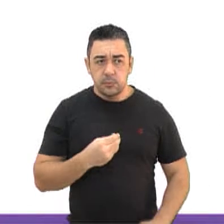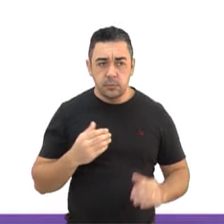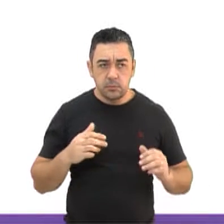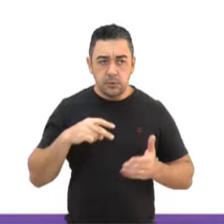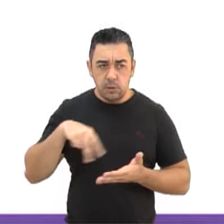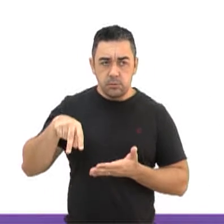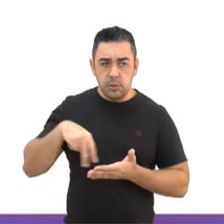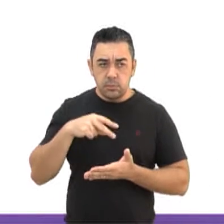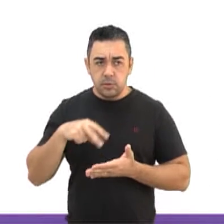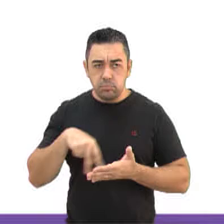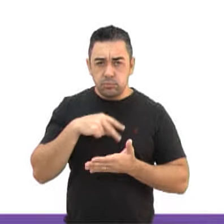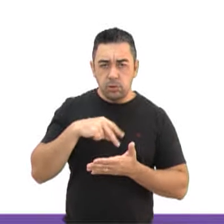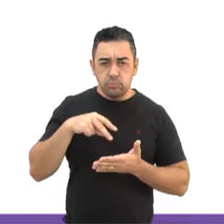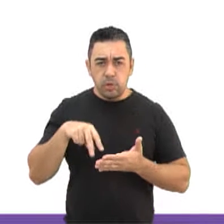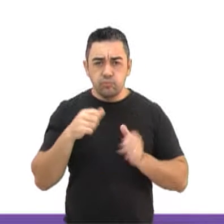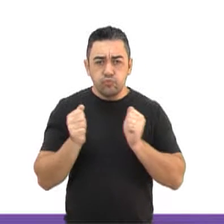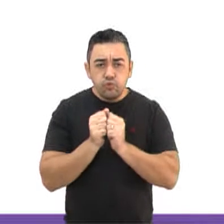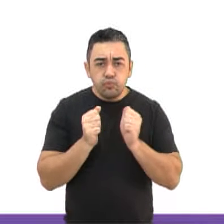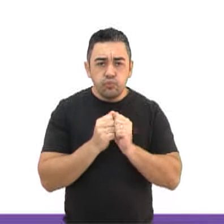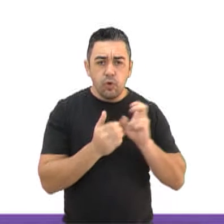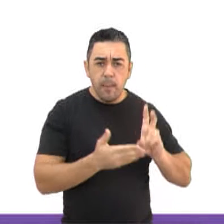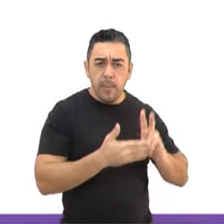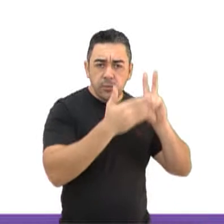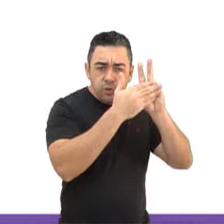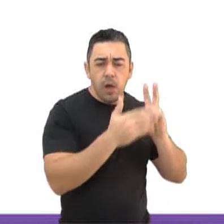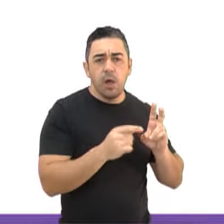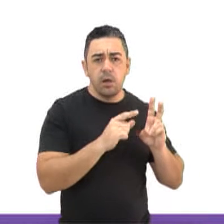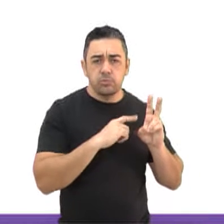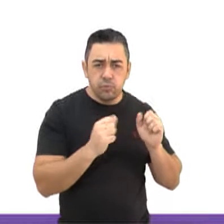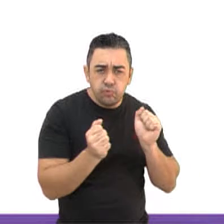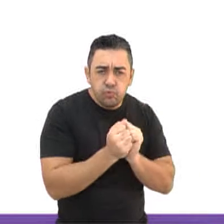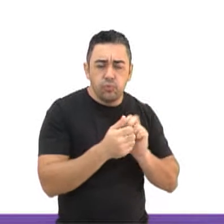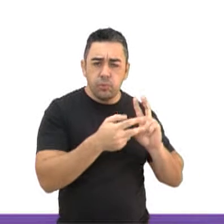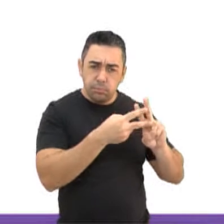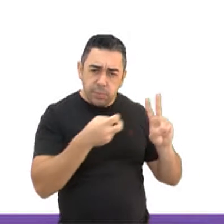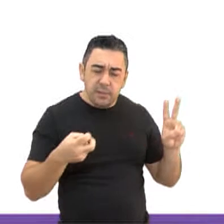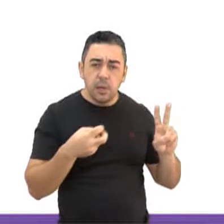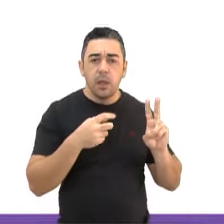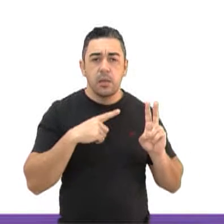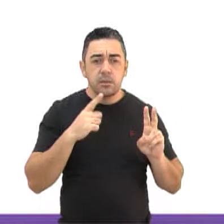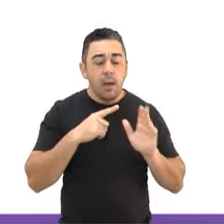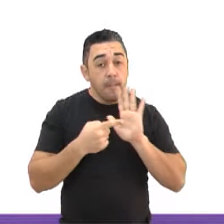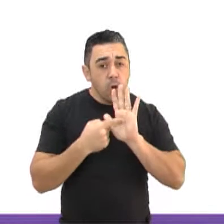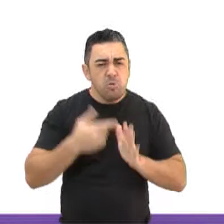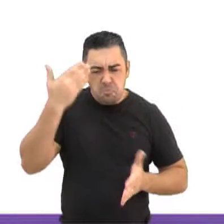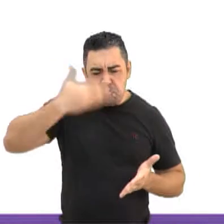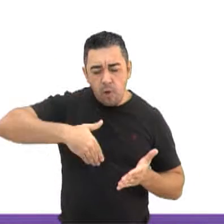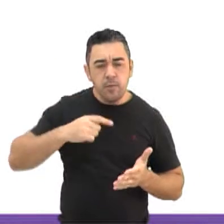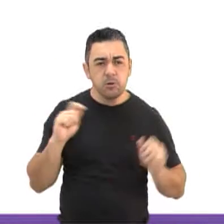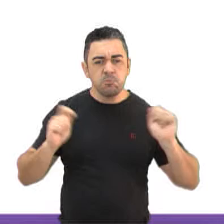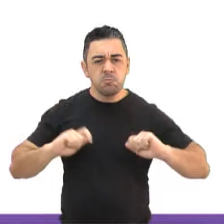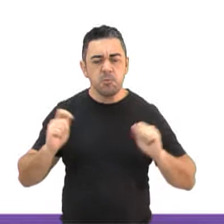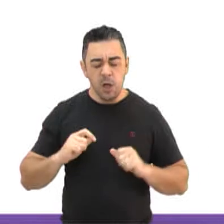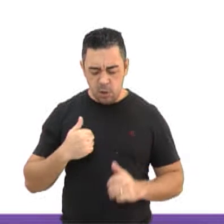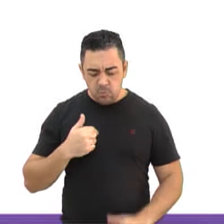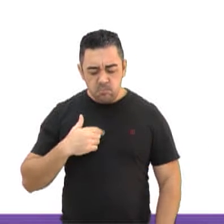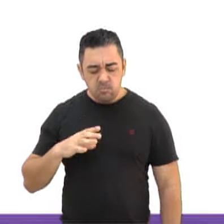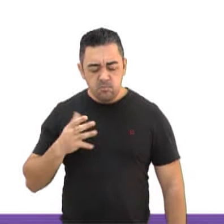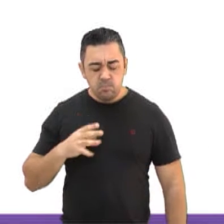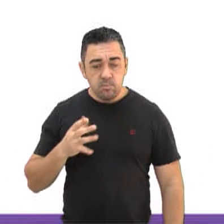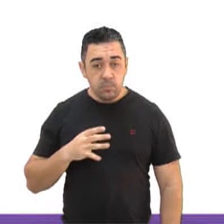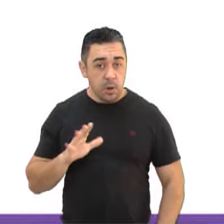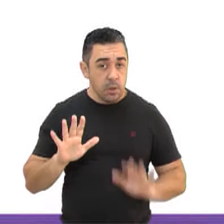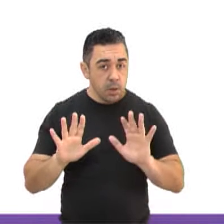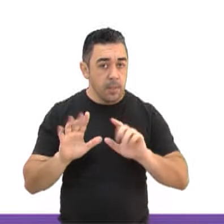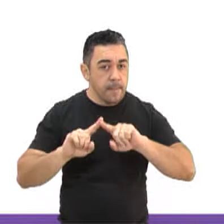dançando junto com o pajé, com os mais velhos, com os seus padrinhos, mostrando que ele está pronto para ser um homem corajoso. Um